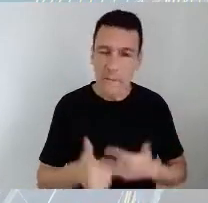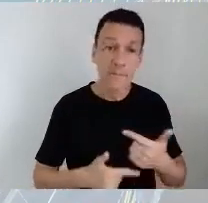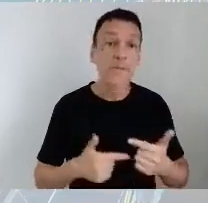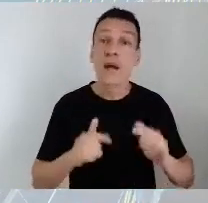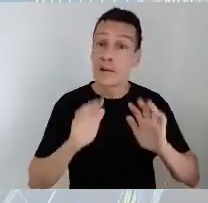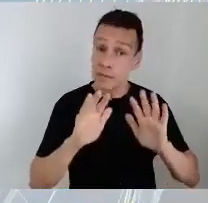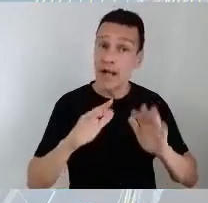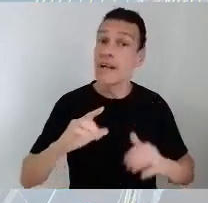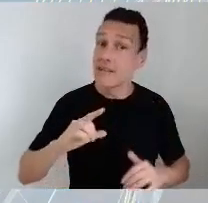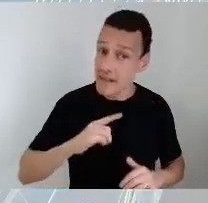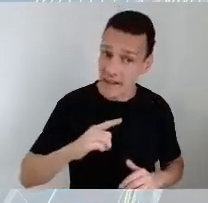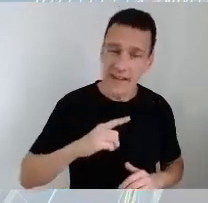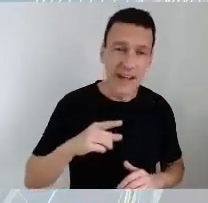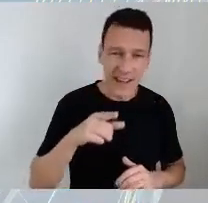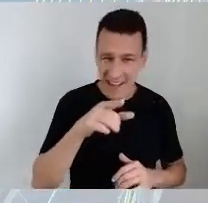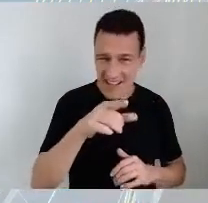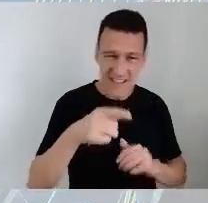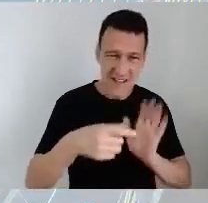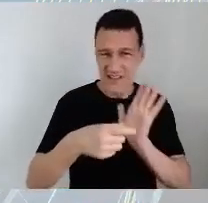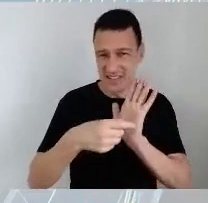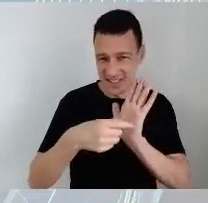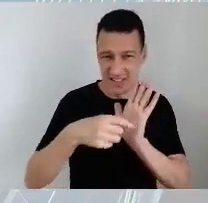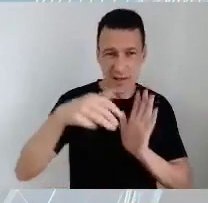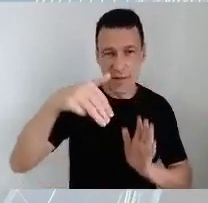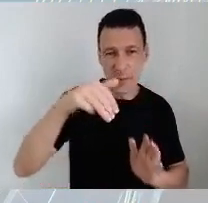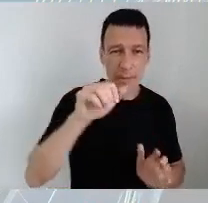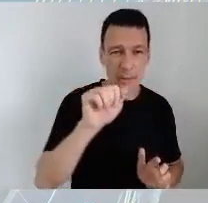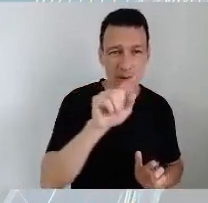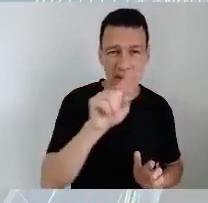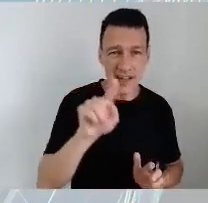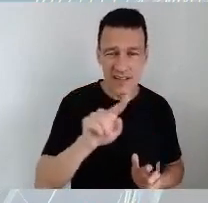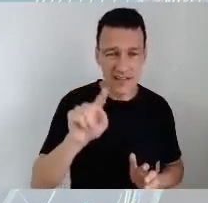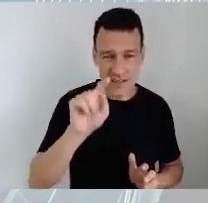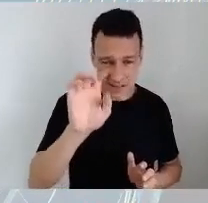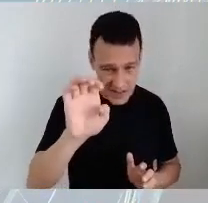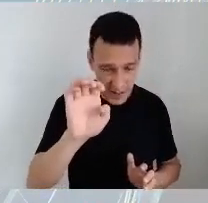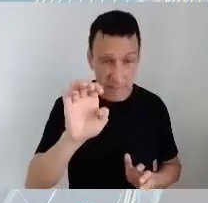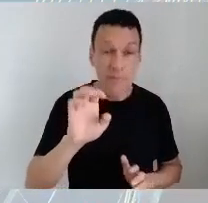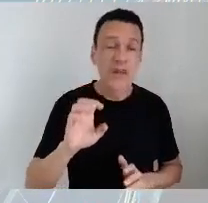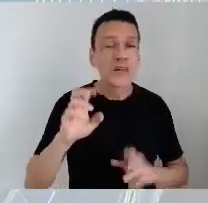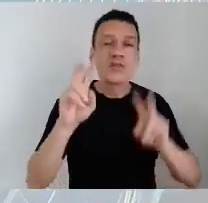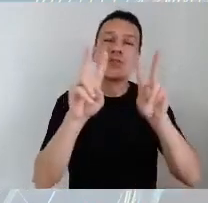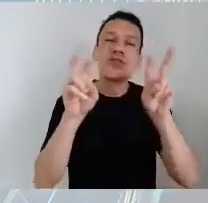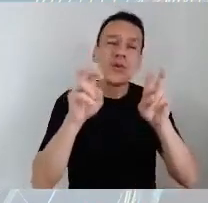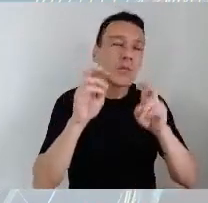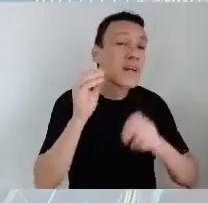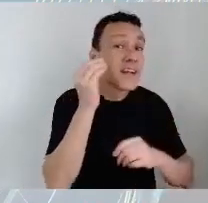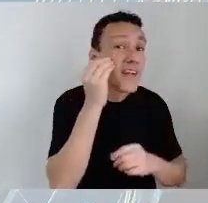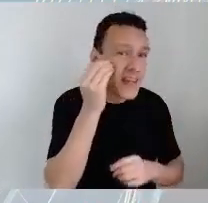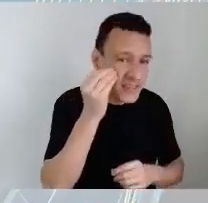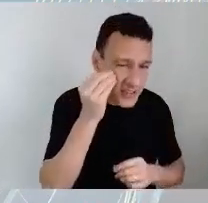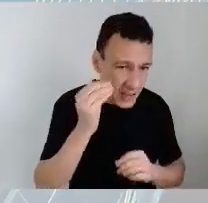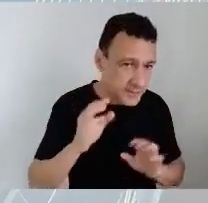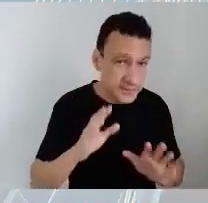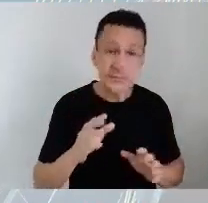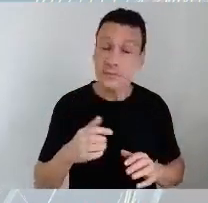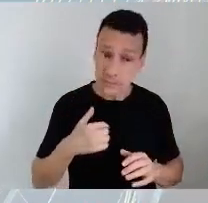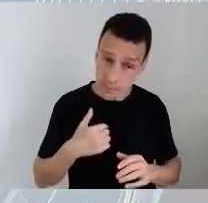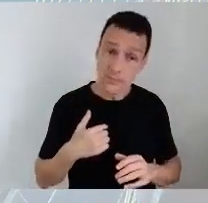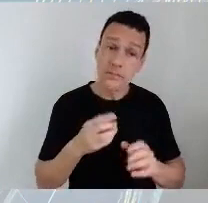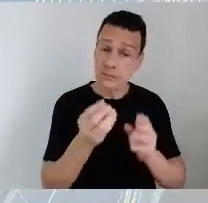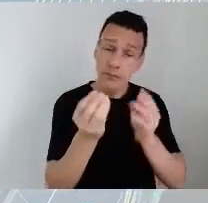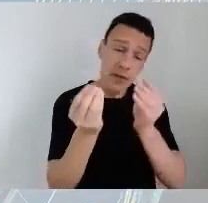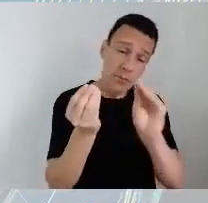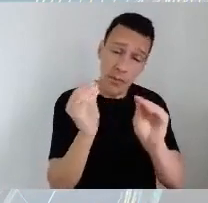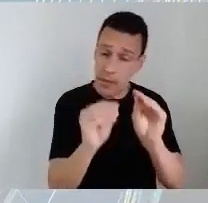pensando em fazer os testes antes do produto realmente ser desenvolvido, para validar as hipóteses, eu utilizo o Maze para fazer testes